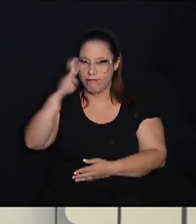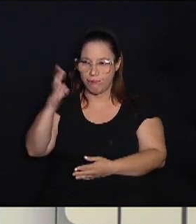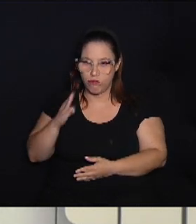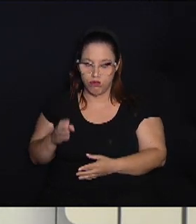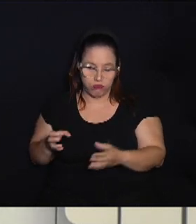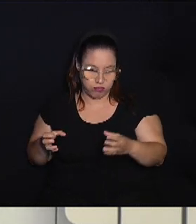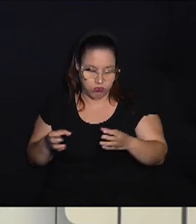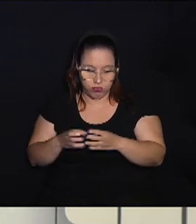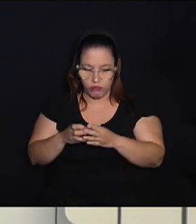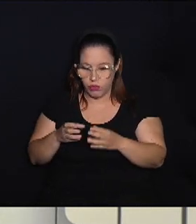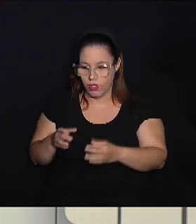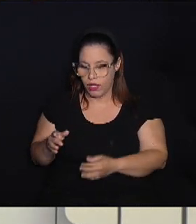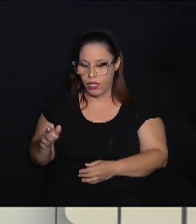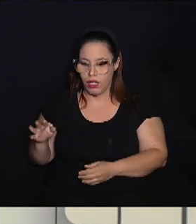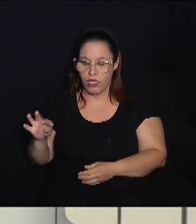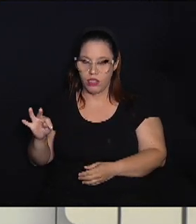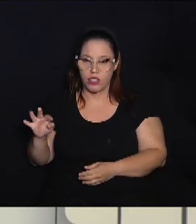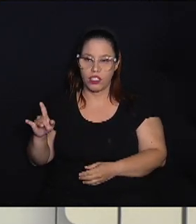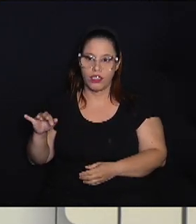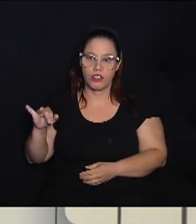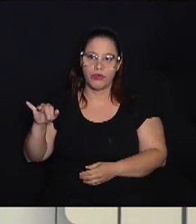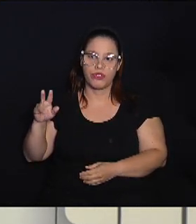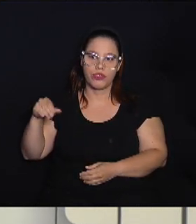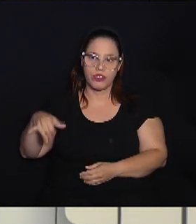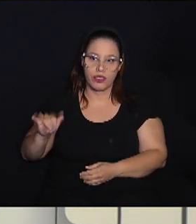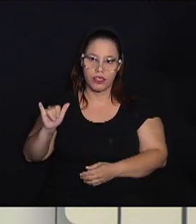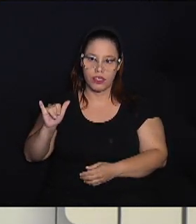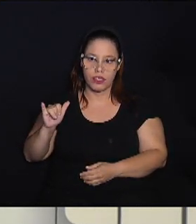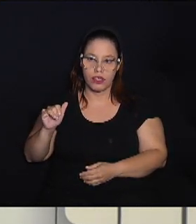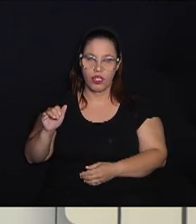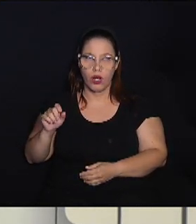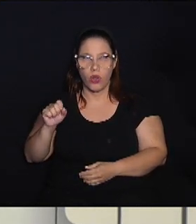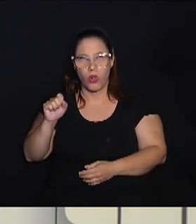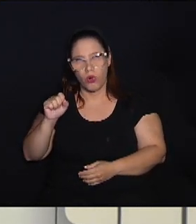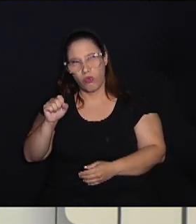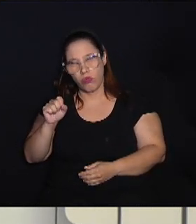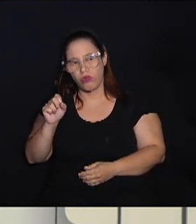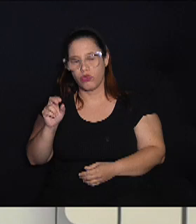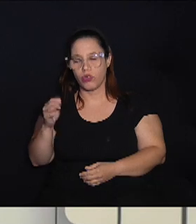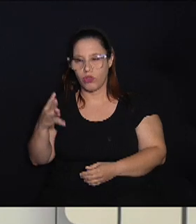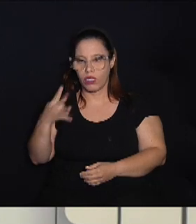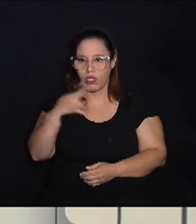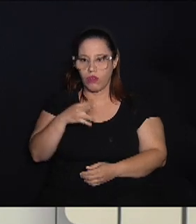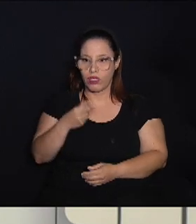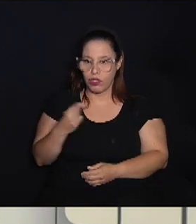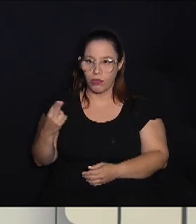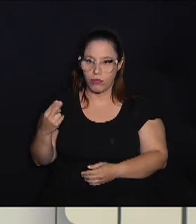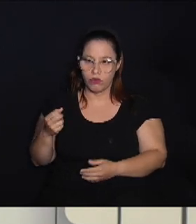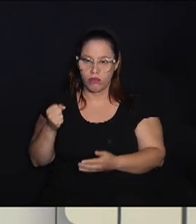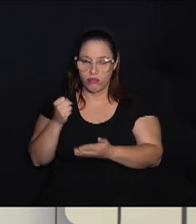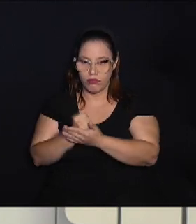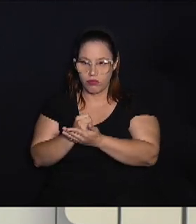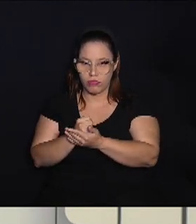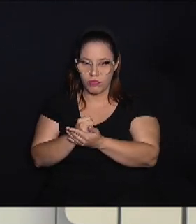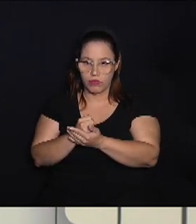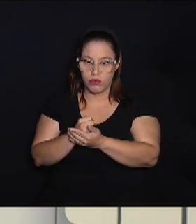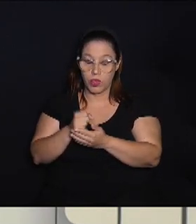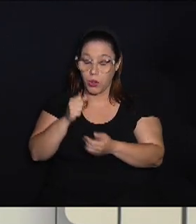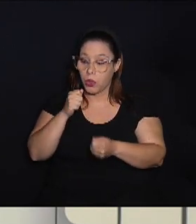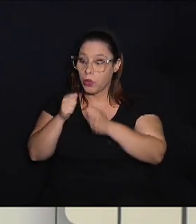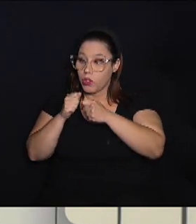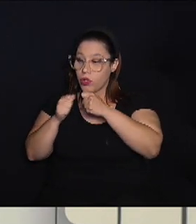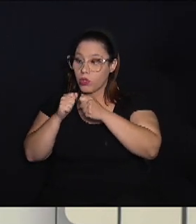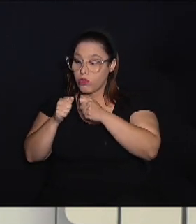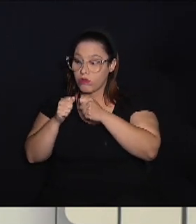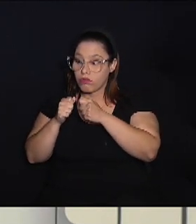a Tiffany Marinho é um dos 44 nomes confirmados. A nossa equipe conversou com a atleta, que